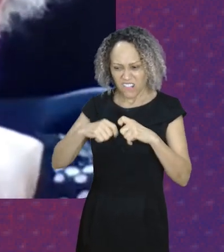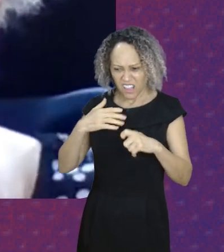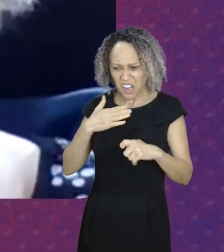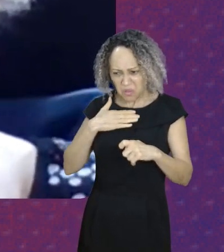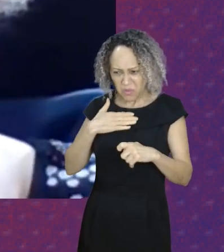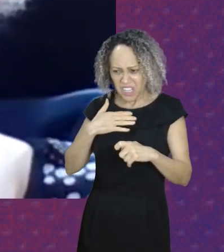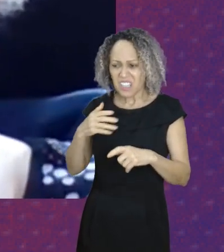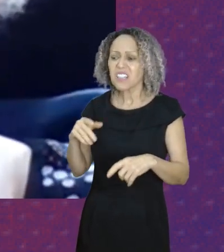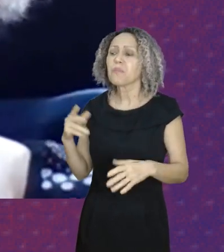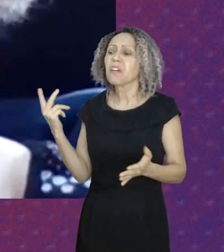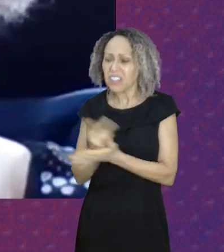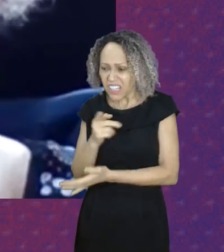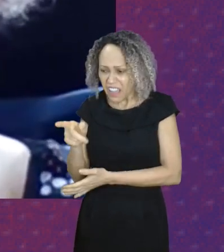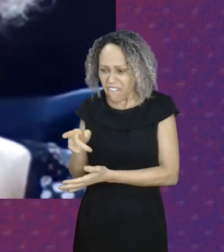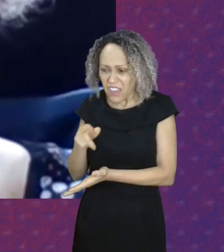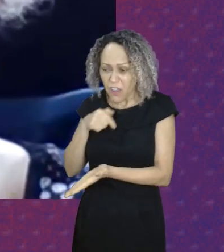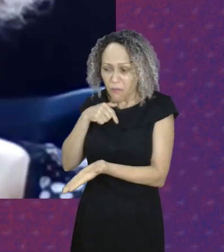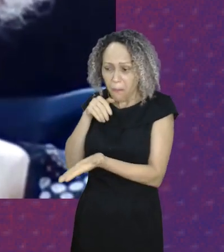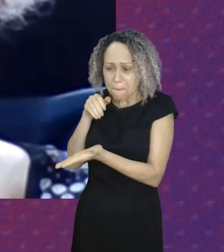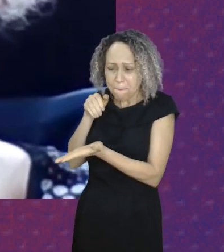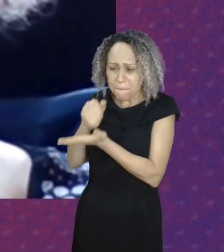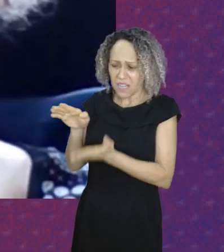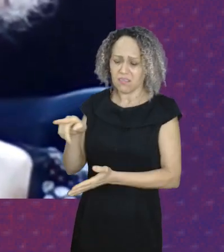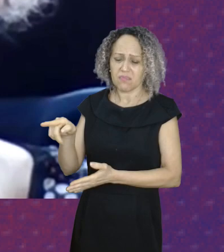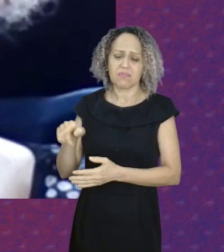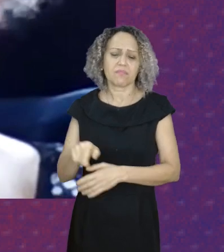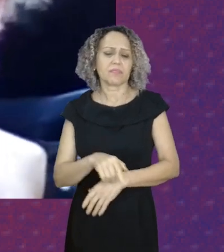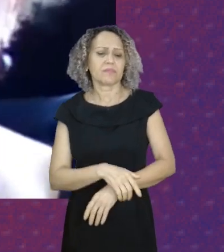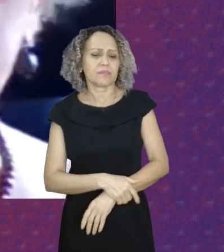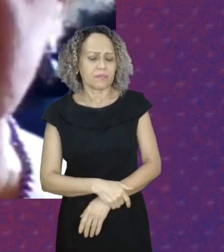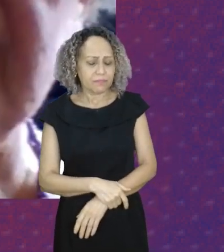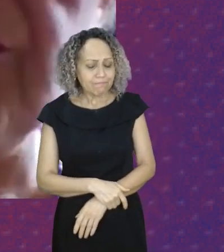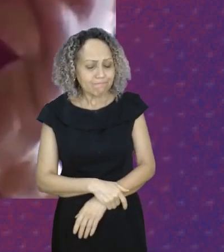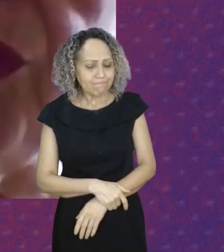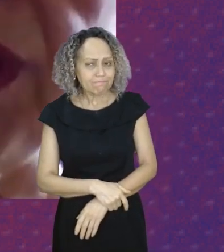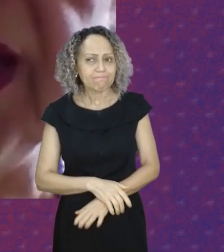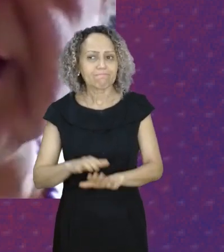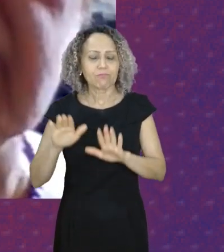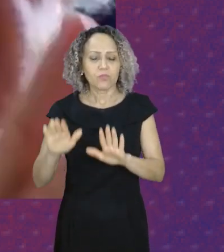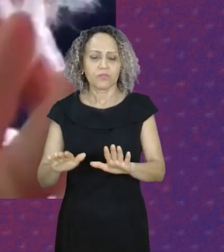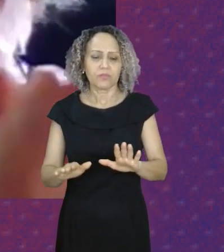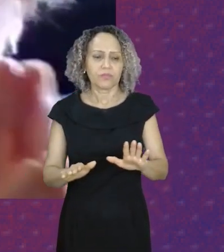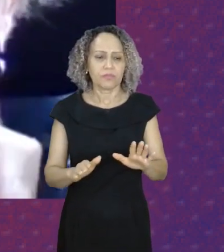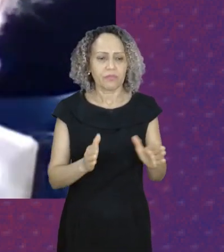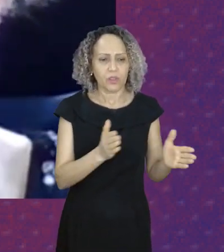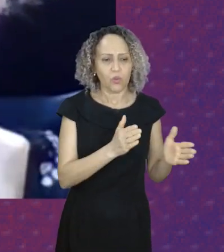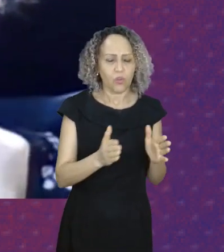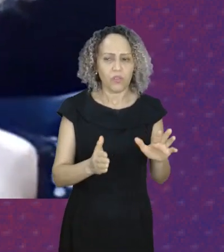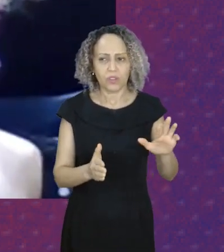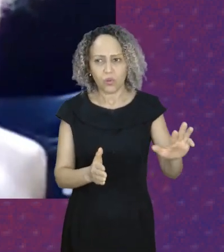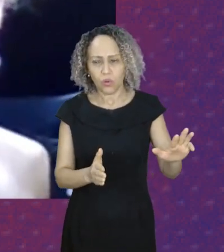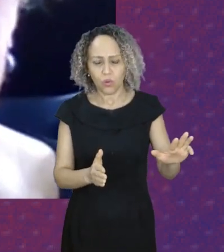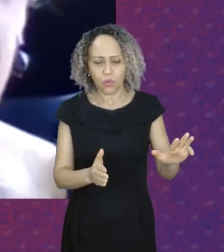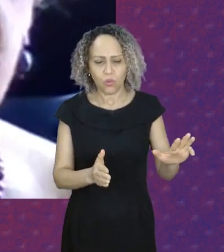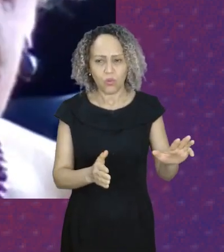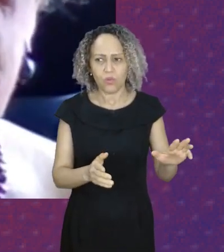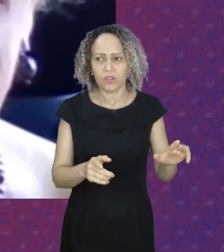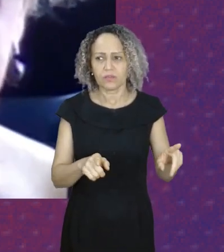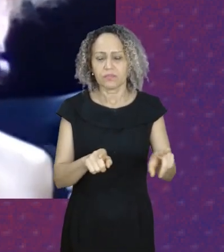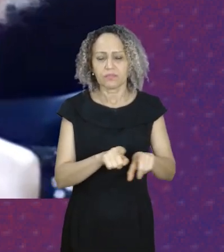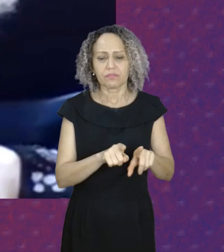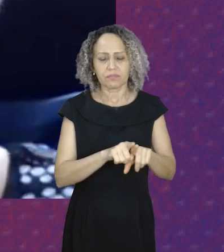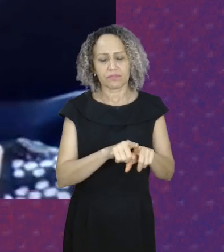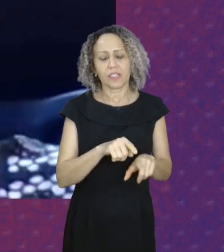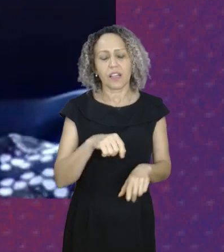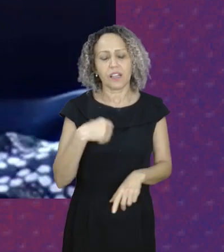Veja, nós, nos nossos governos, desde o governo Lula e aqui da saudosa ministra Nilceia